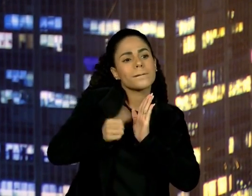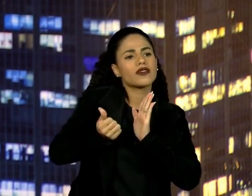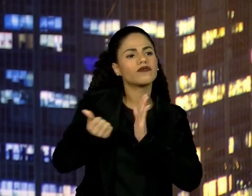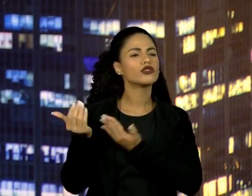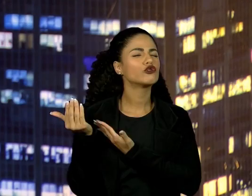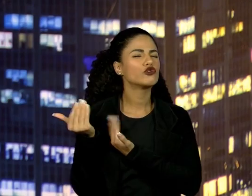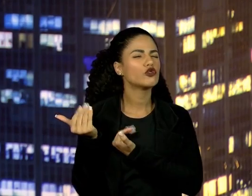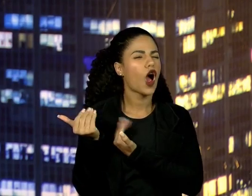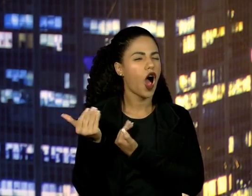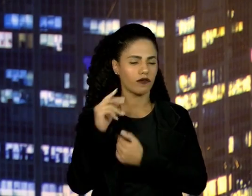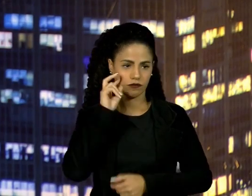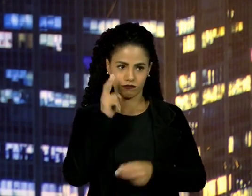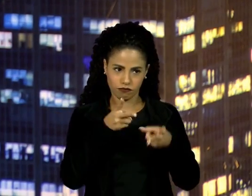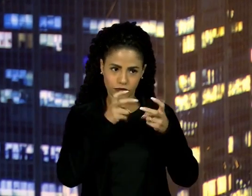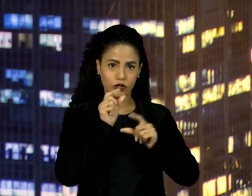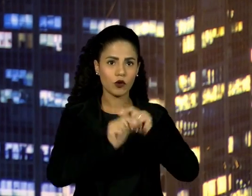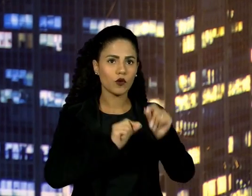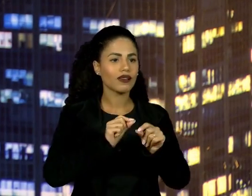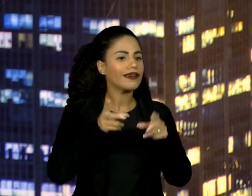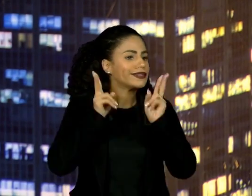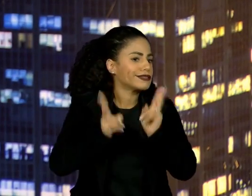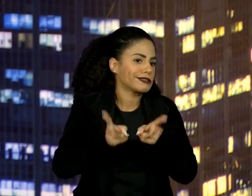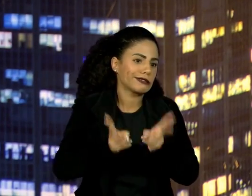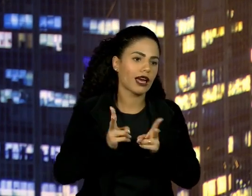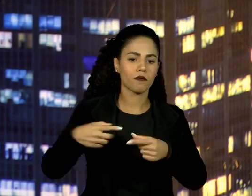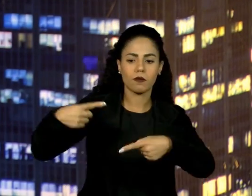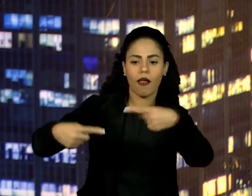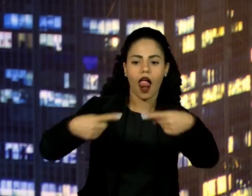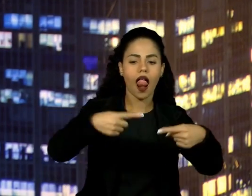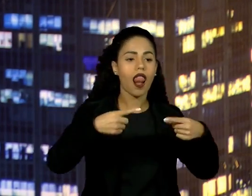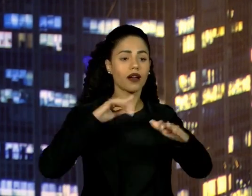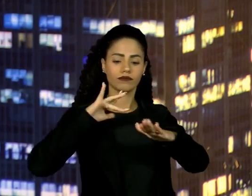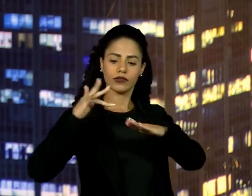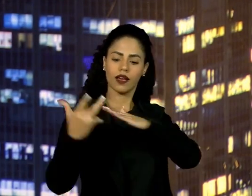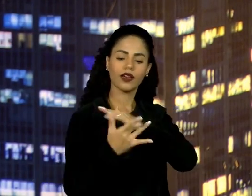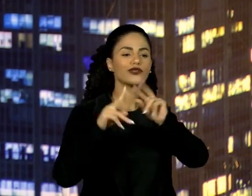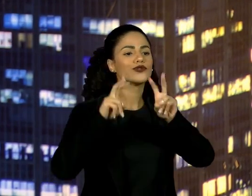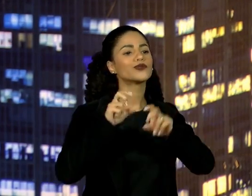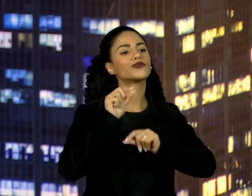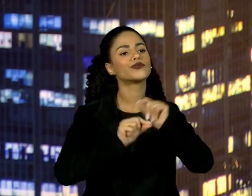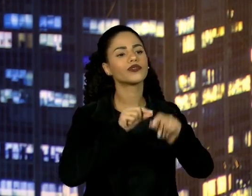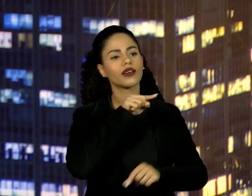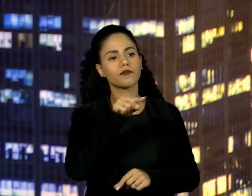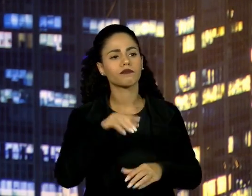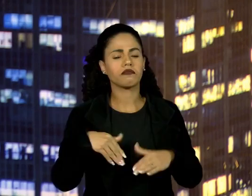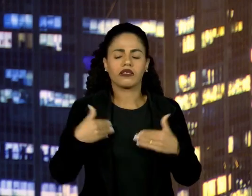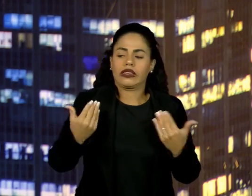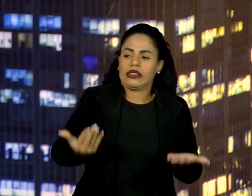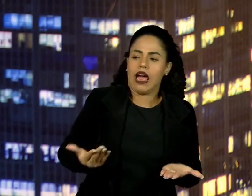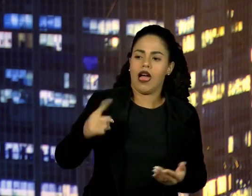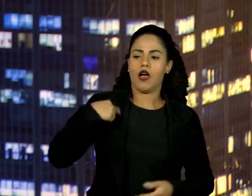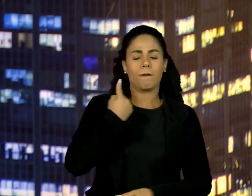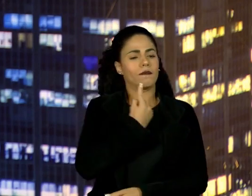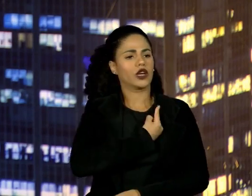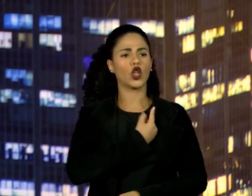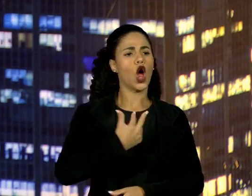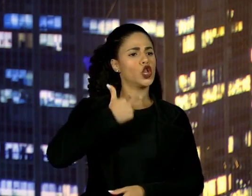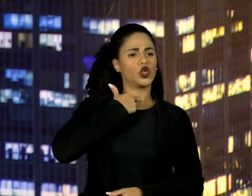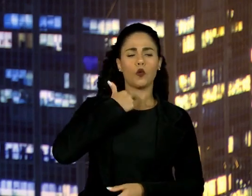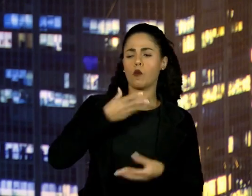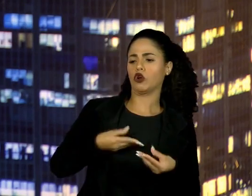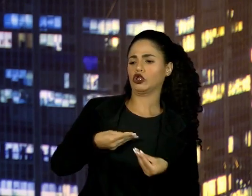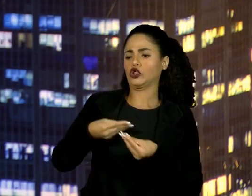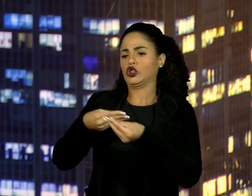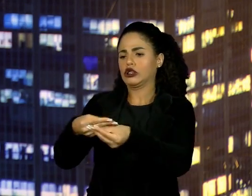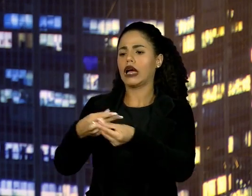novinho. E a gente vê... Vira e mexe discussões em redes sociais que falam assim, mas a gente não pode dar Machado de Assis,